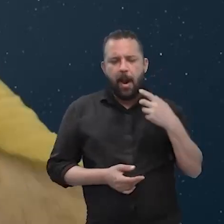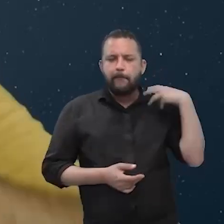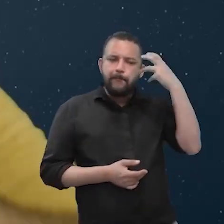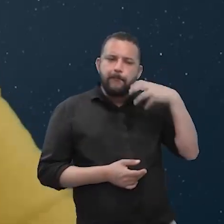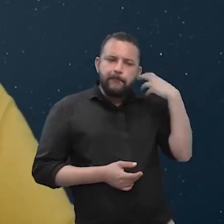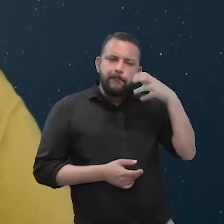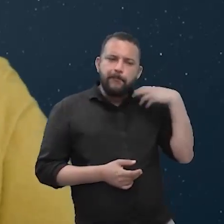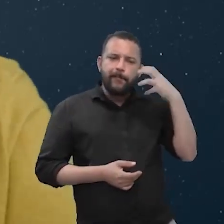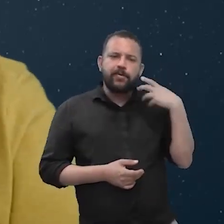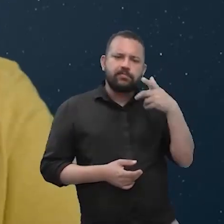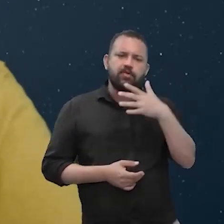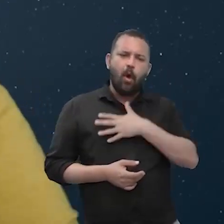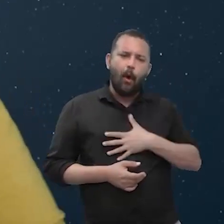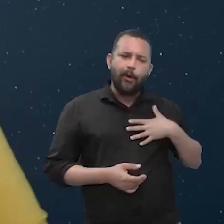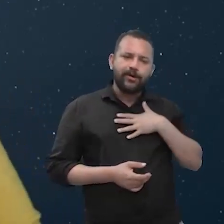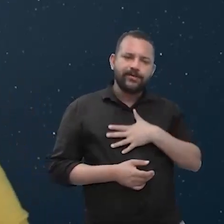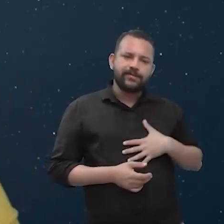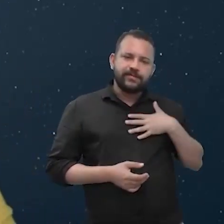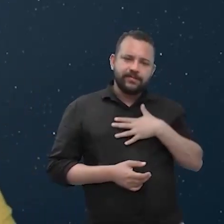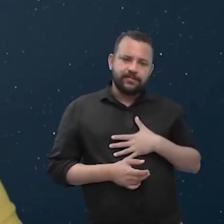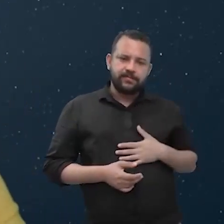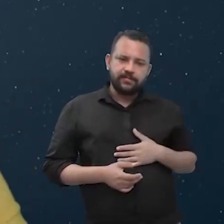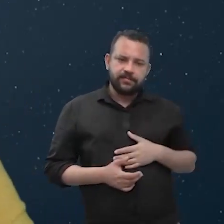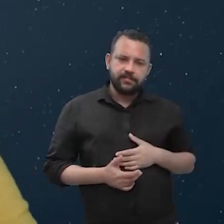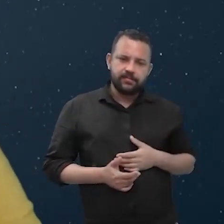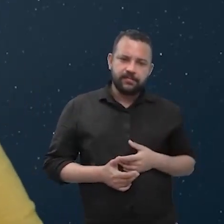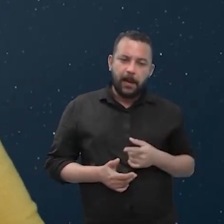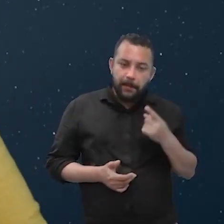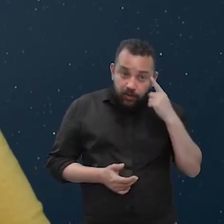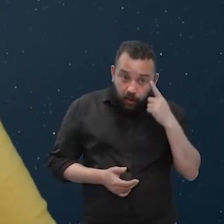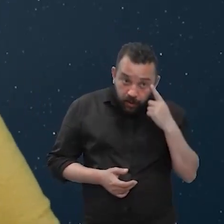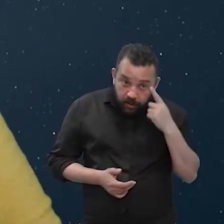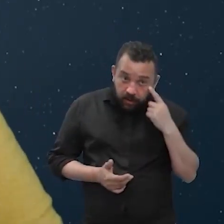que você gosta. Pensou?